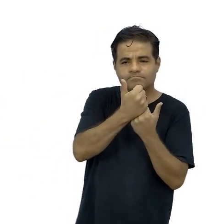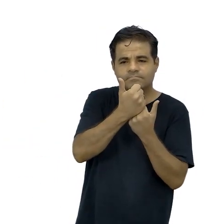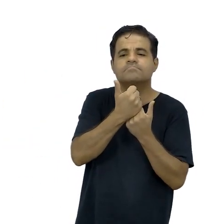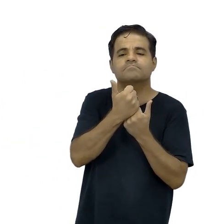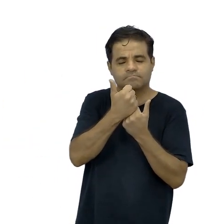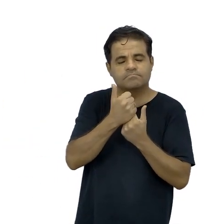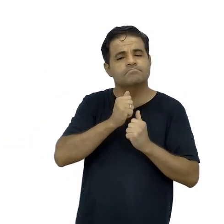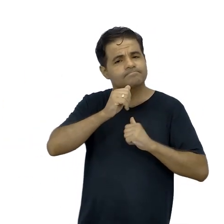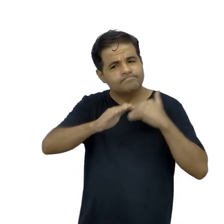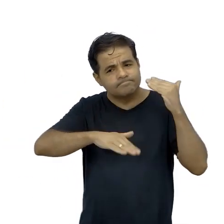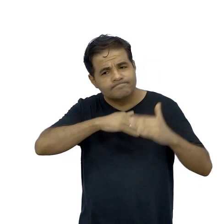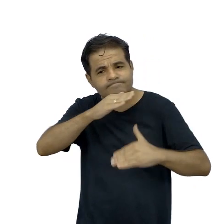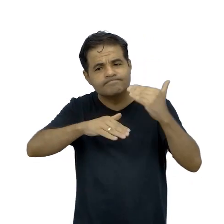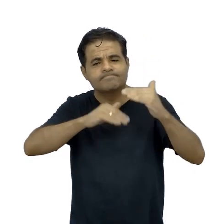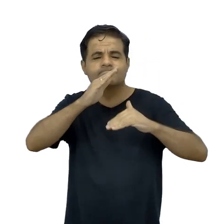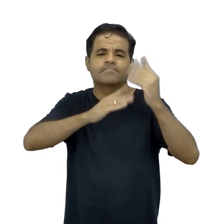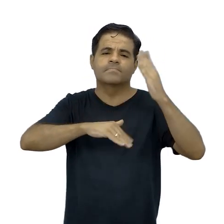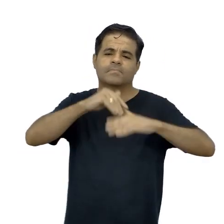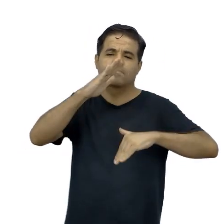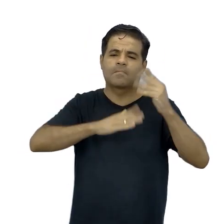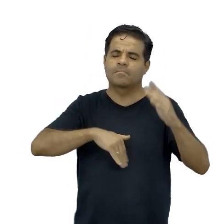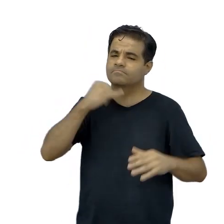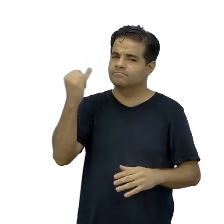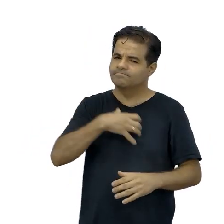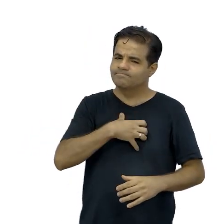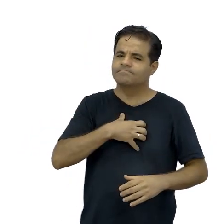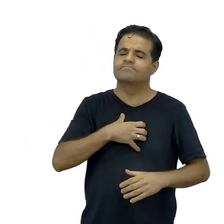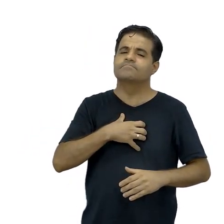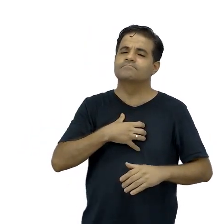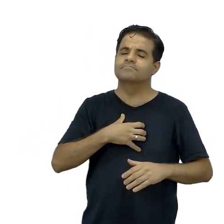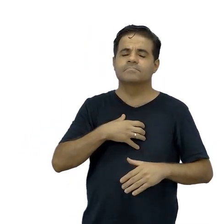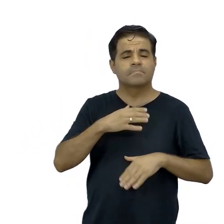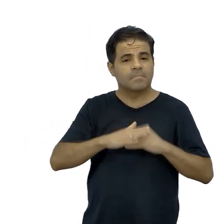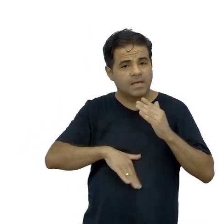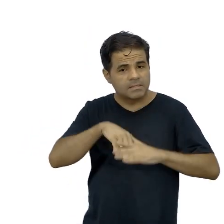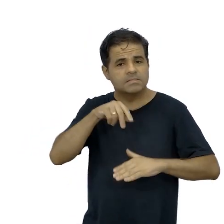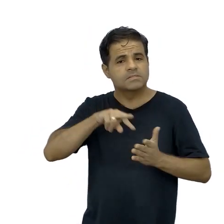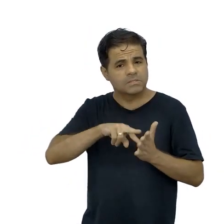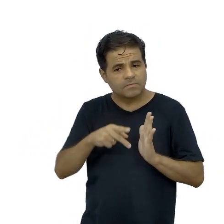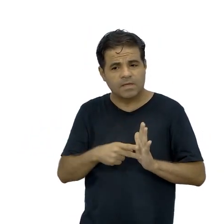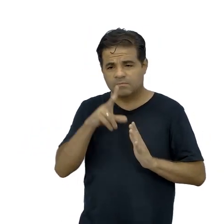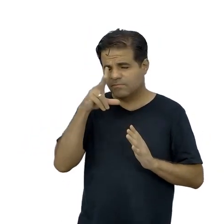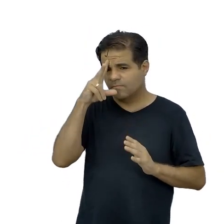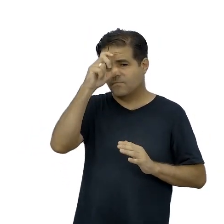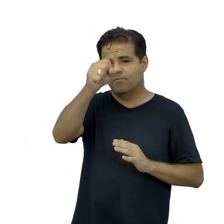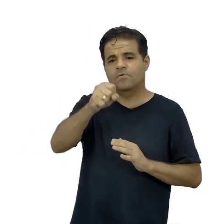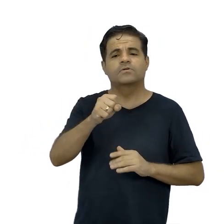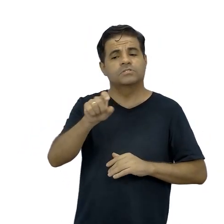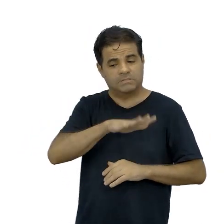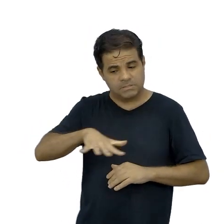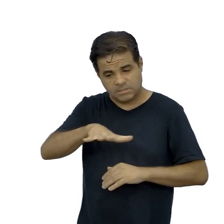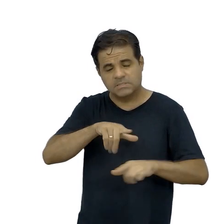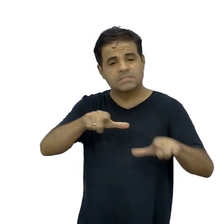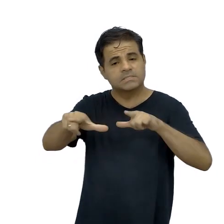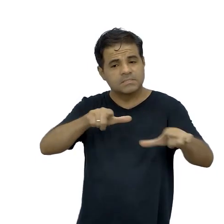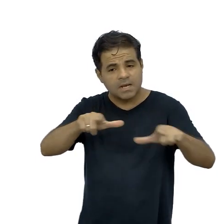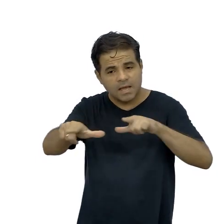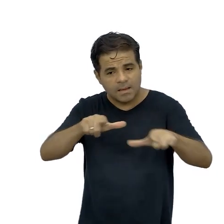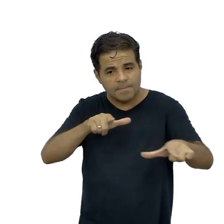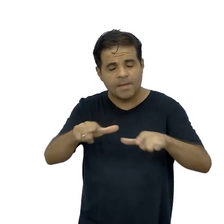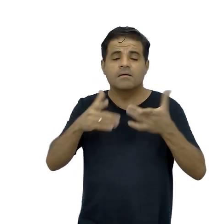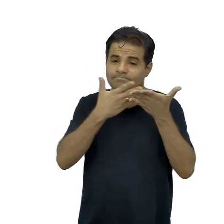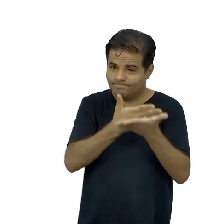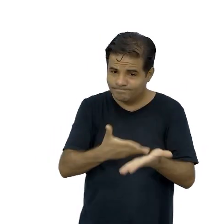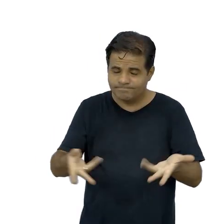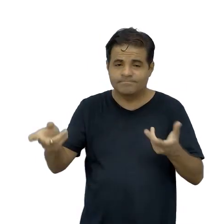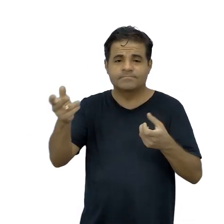e desenvolver a habilidade essencial de maneira mais efetiva e mais significativa nesse trabalho